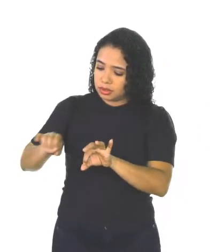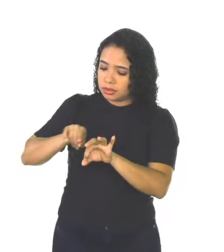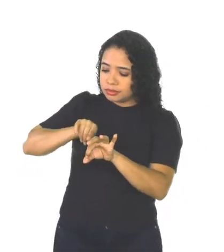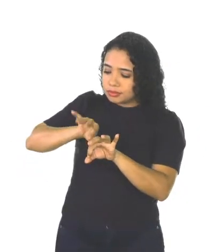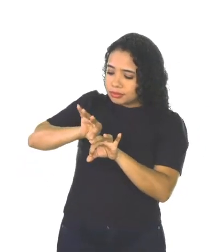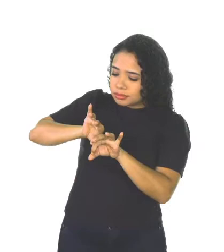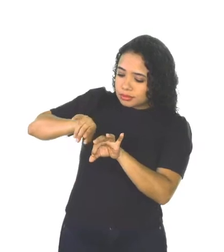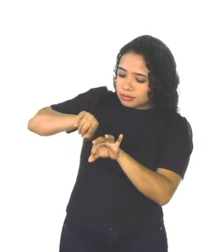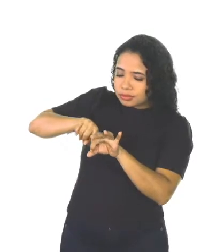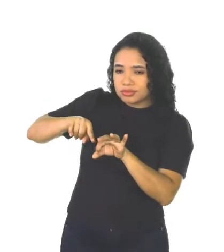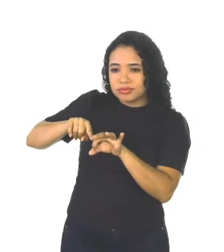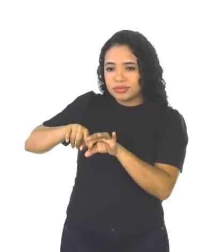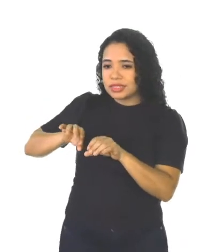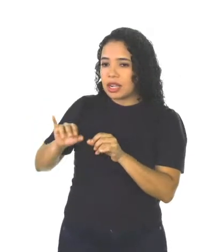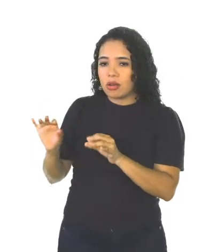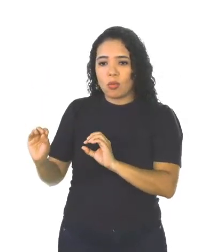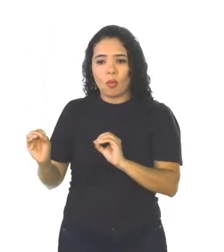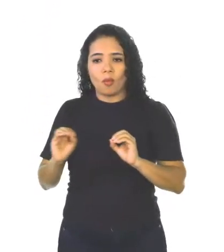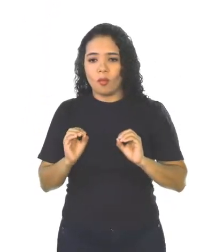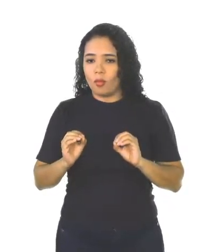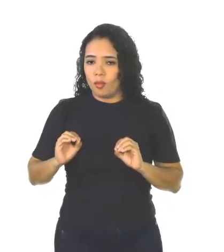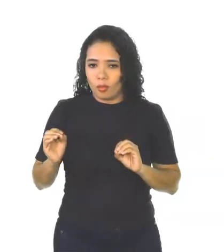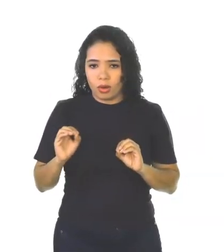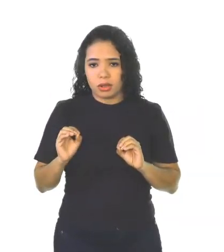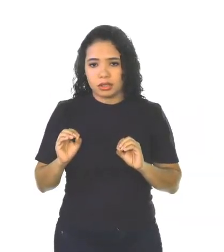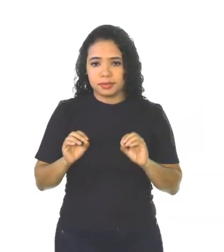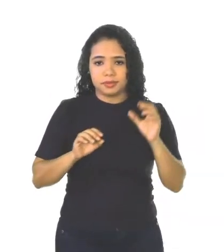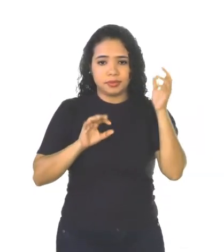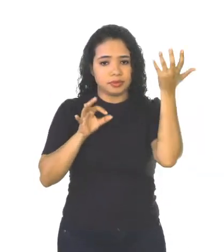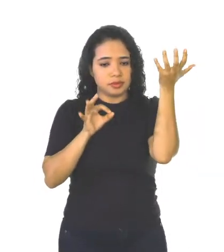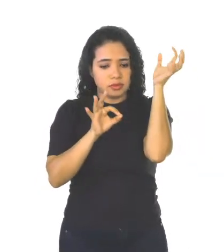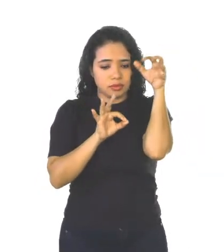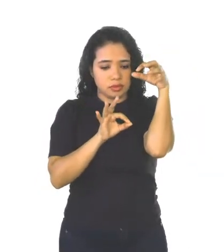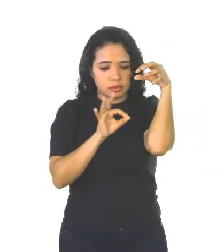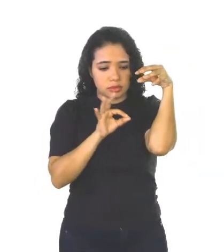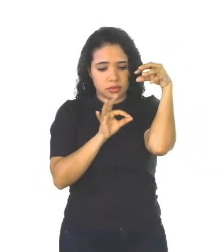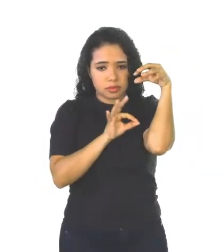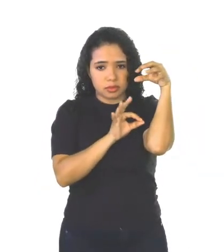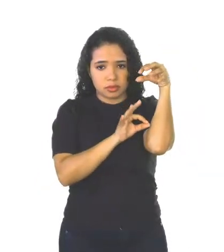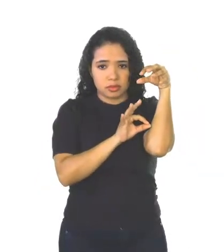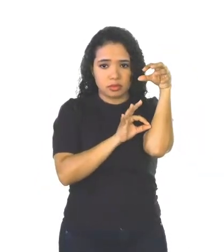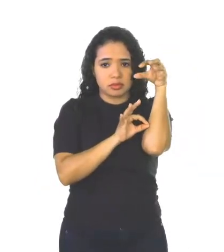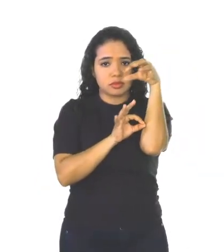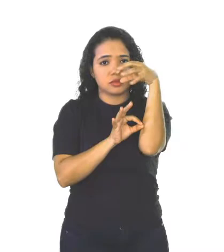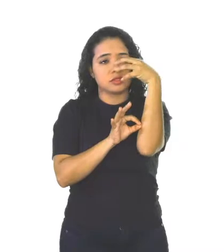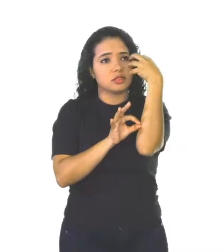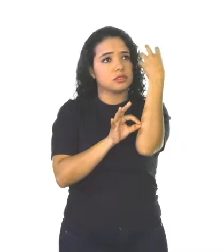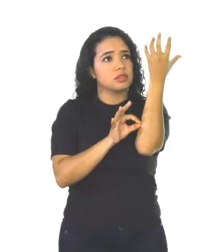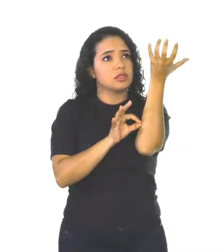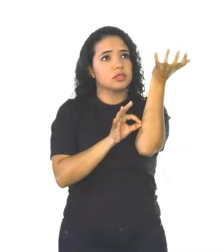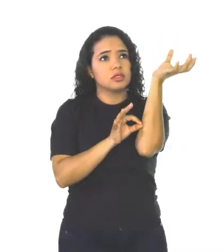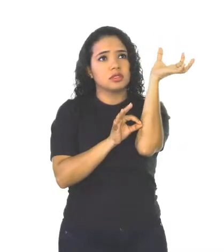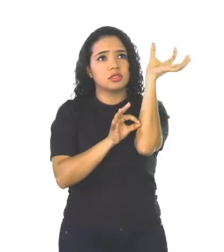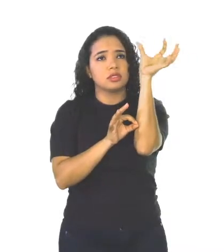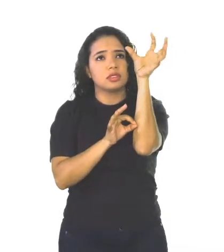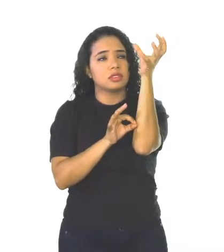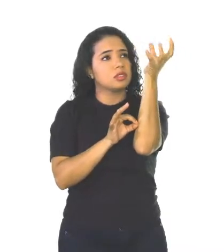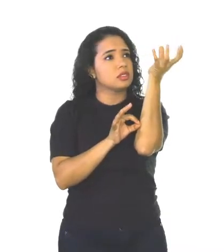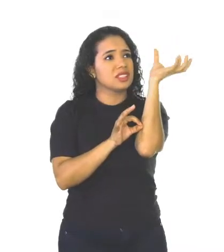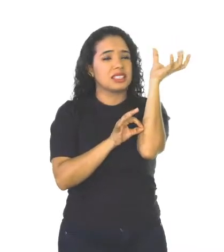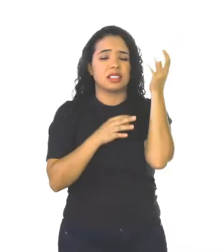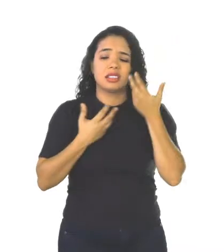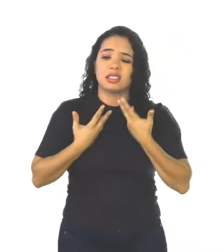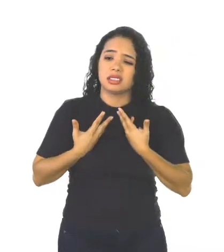borracha. Nada passava. Gil Girassol, que sempre girava à procura do sol, já cansado, não